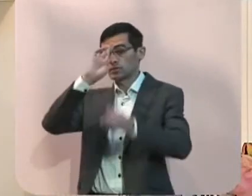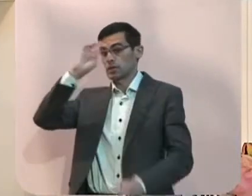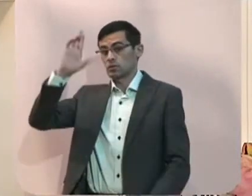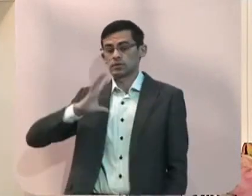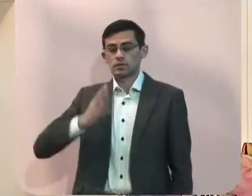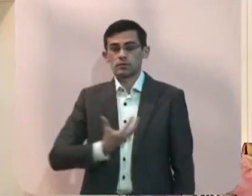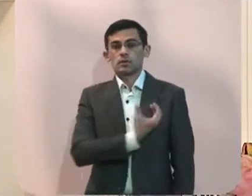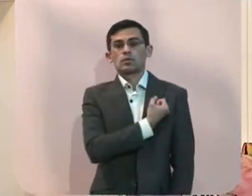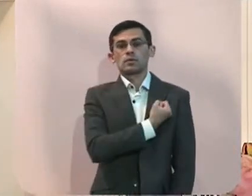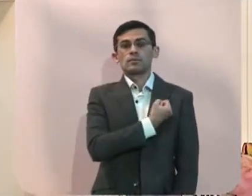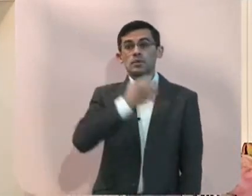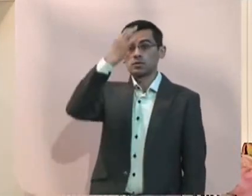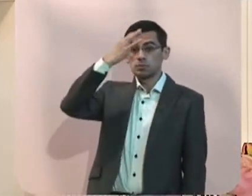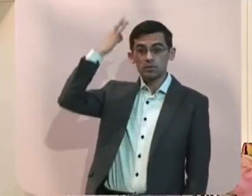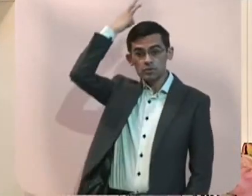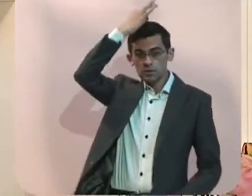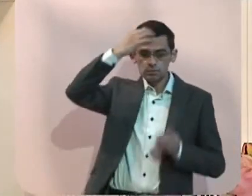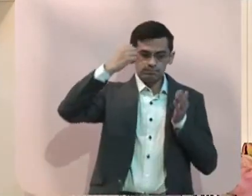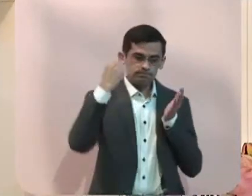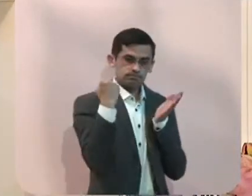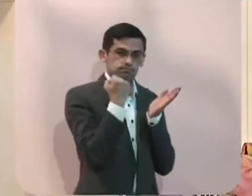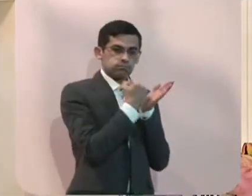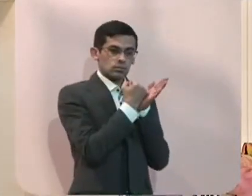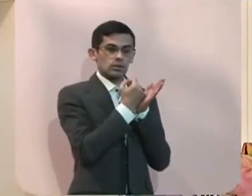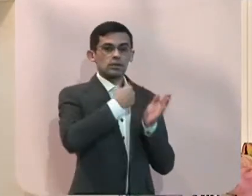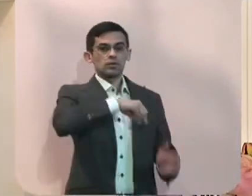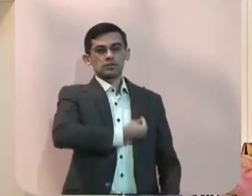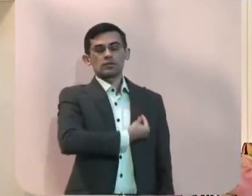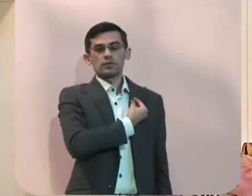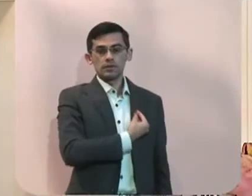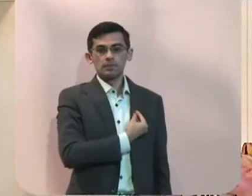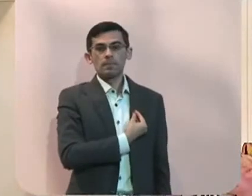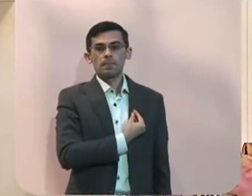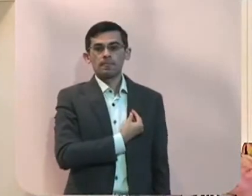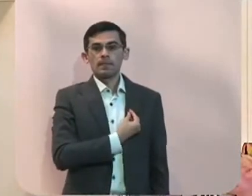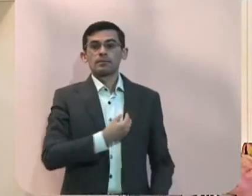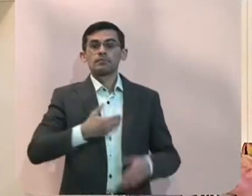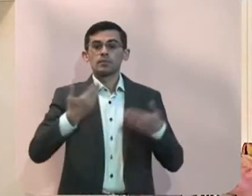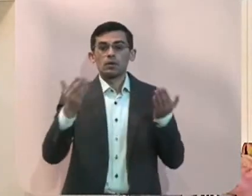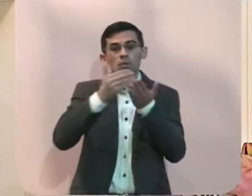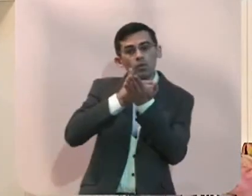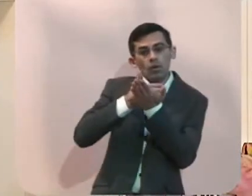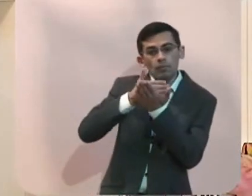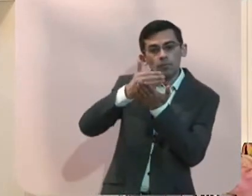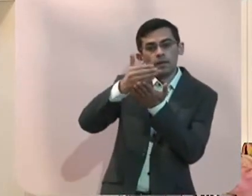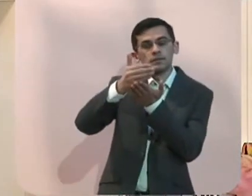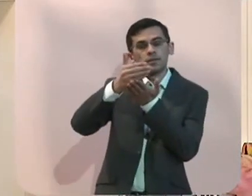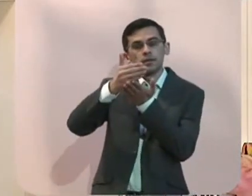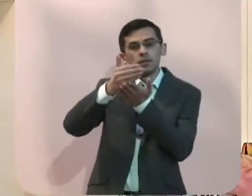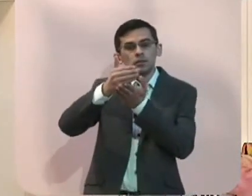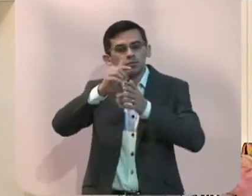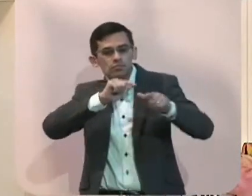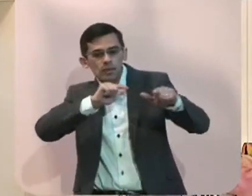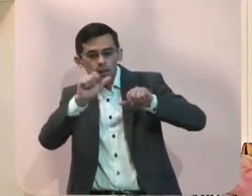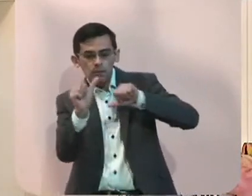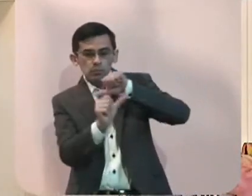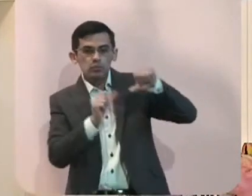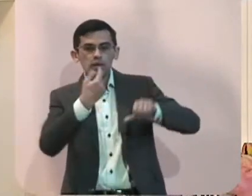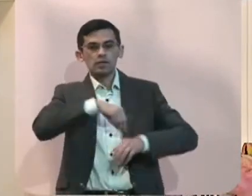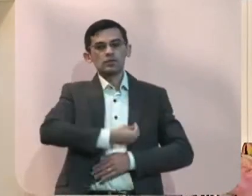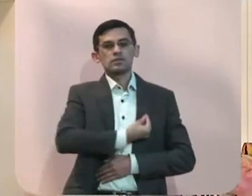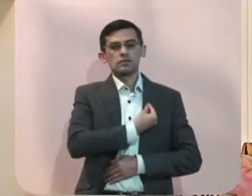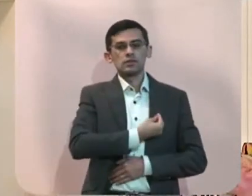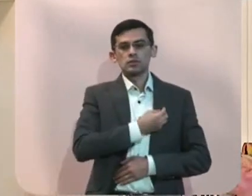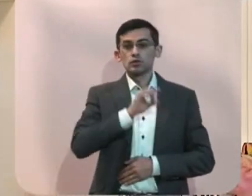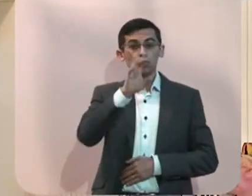e o Espírito Santo vem e sela a nossa vida. E ali então ele começa uma obra na nossa vida. E a Bíblia diz que só